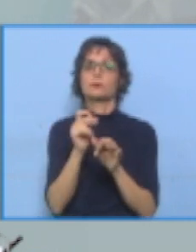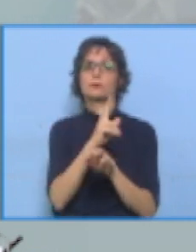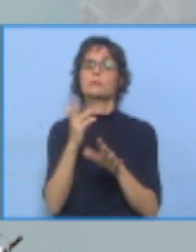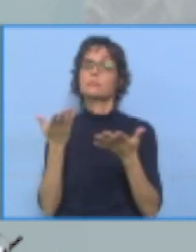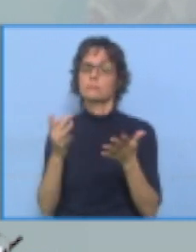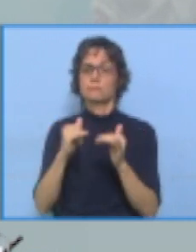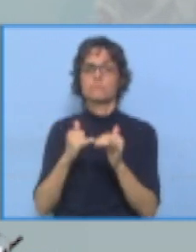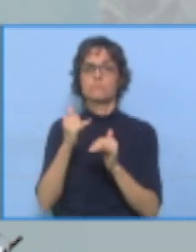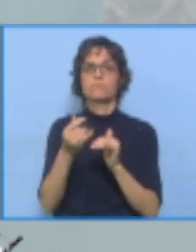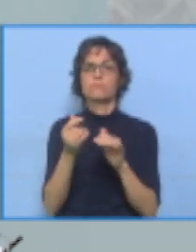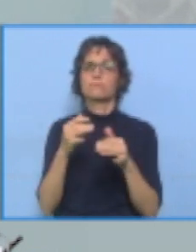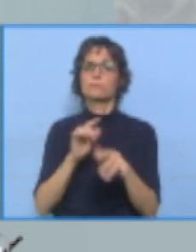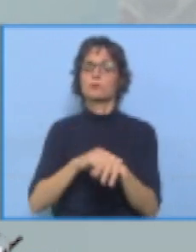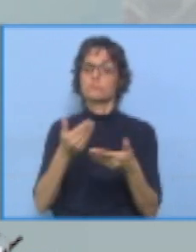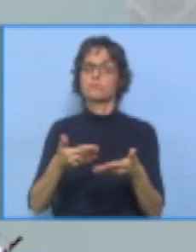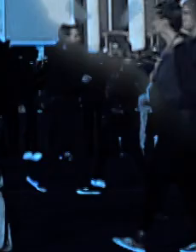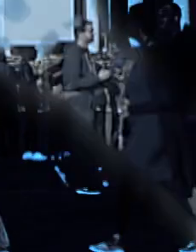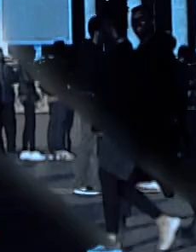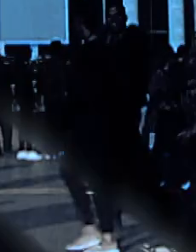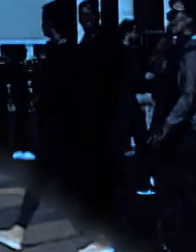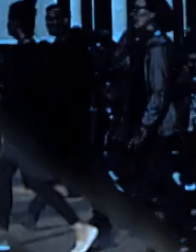atualidade, e começando pela Semana do Papa.